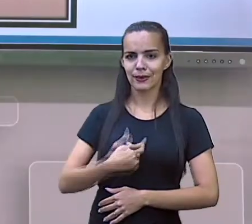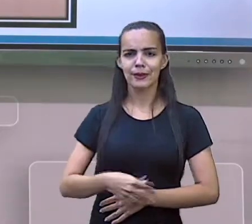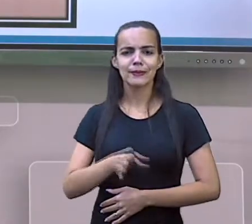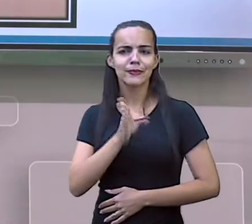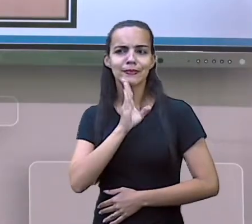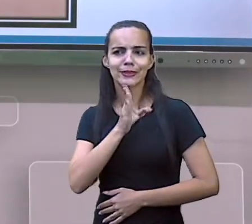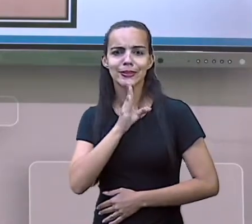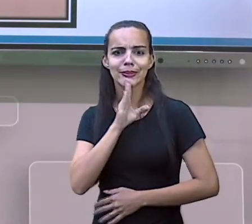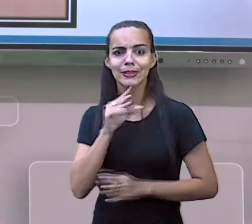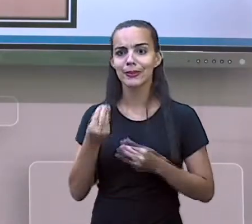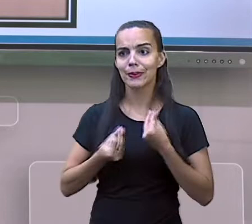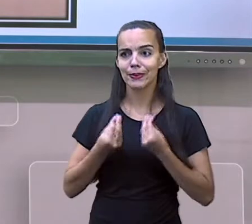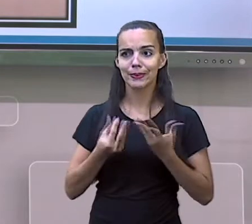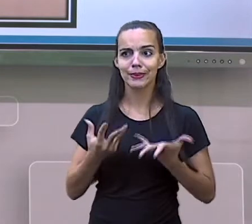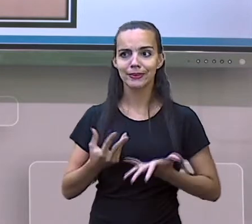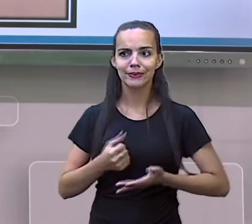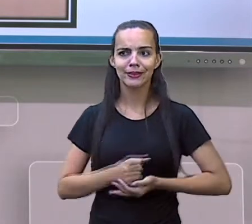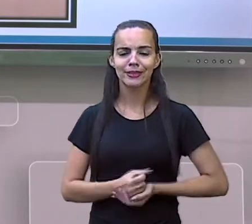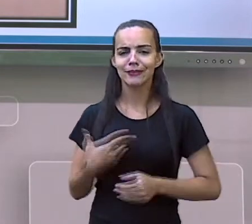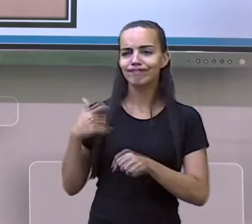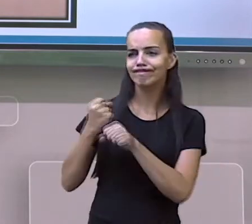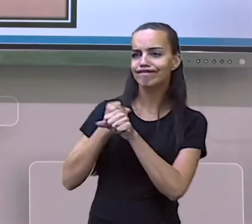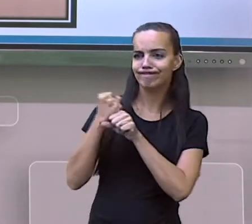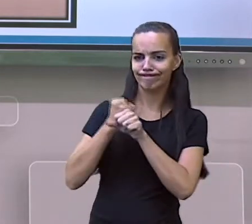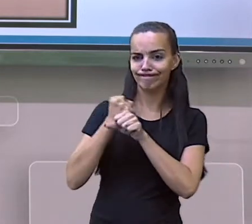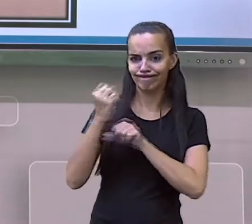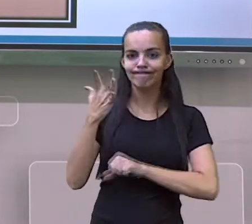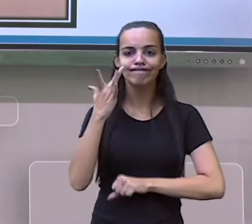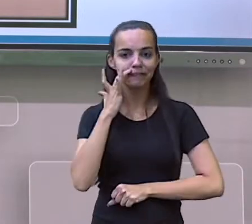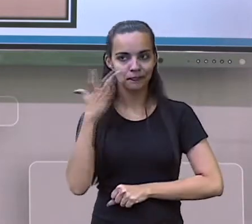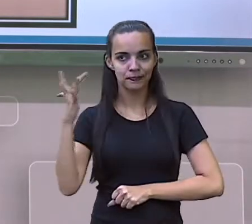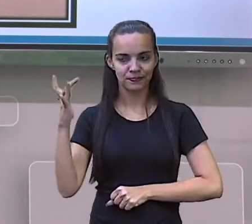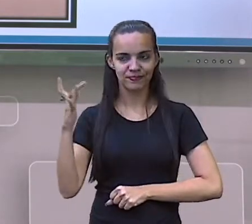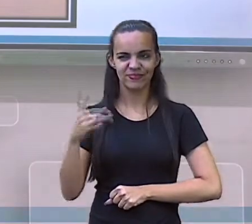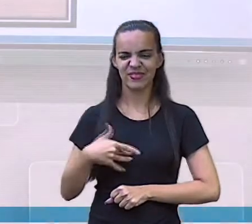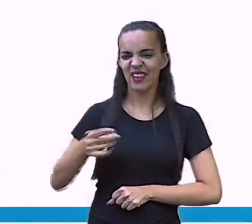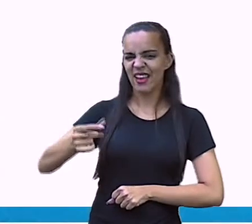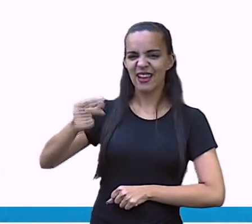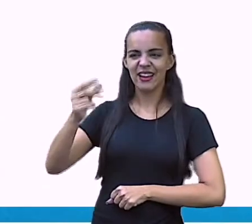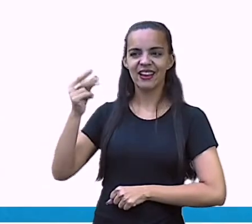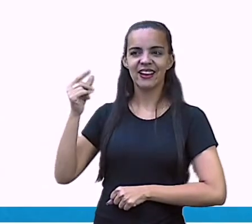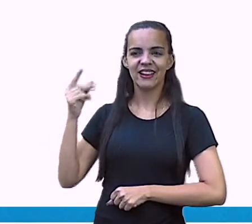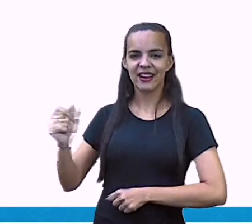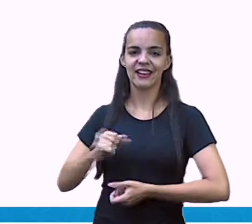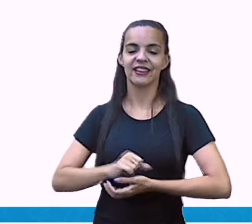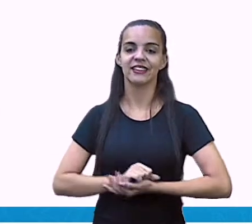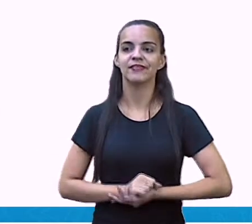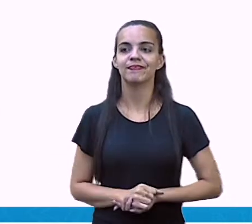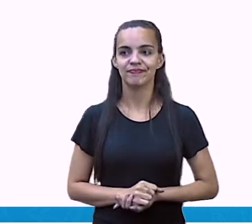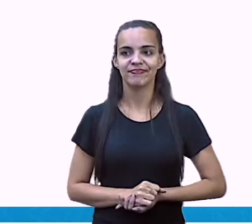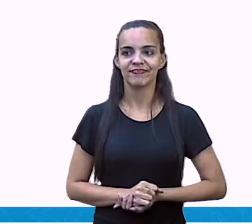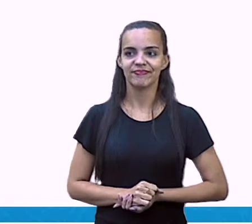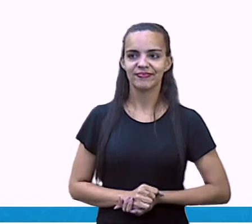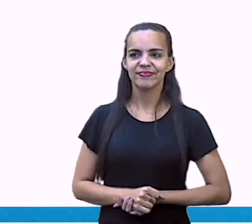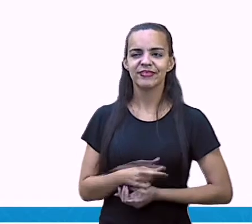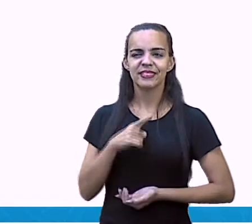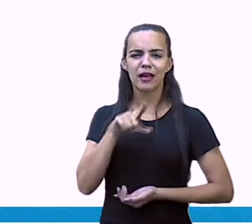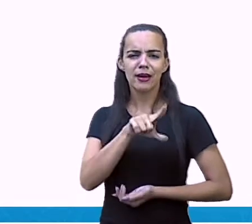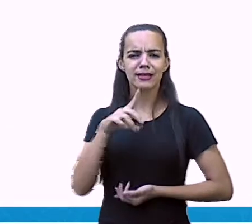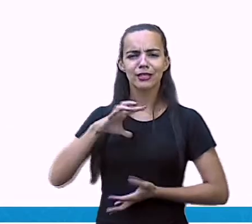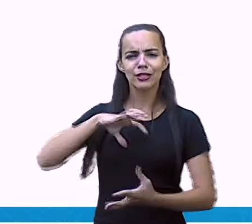conhecidos como os anos dourados, a era do glamour. É uma década de